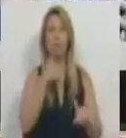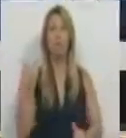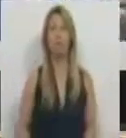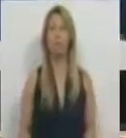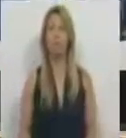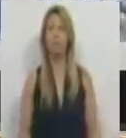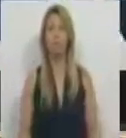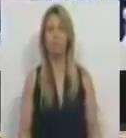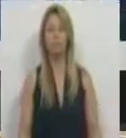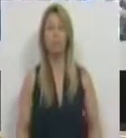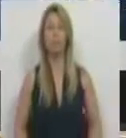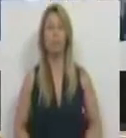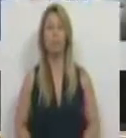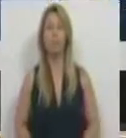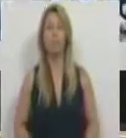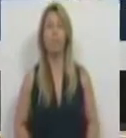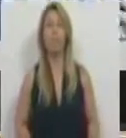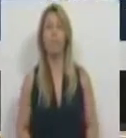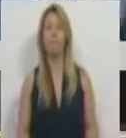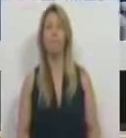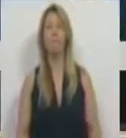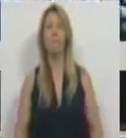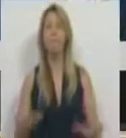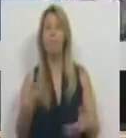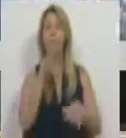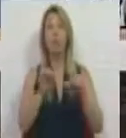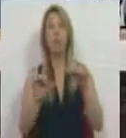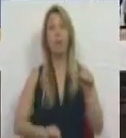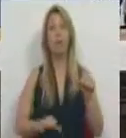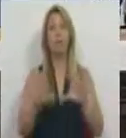Para uma intervenção em nome do Grupo Parlamentar do CDS,